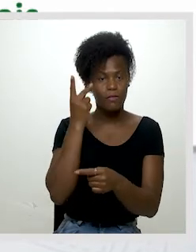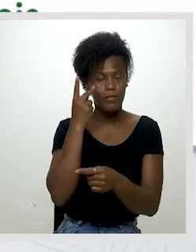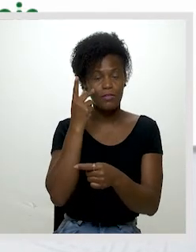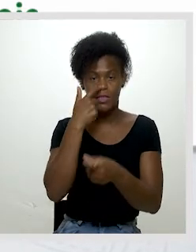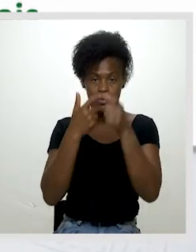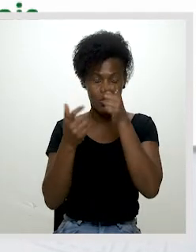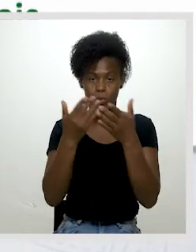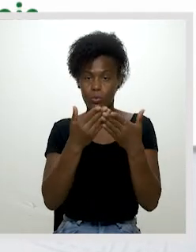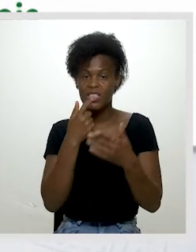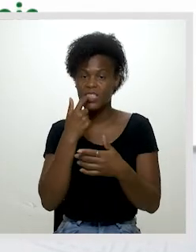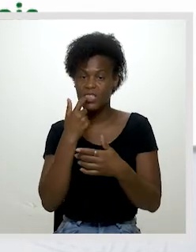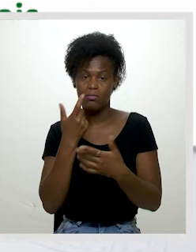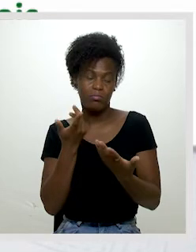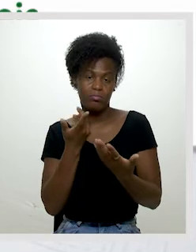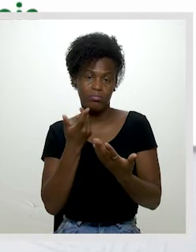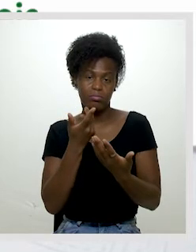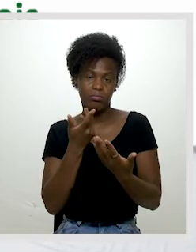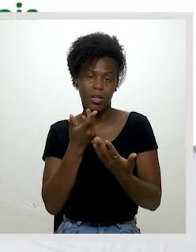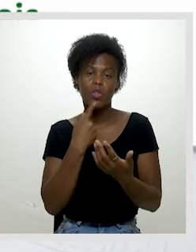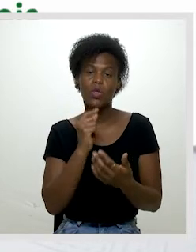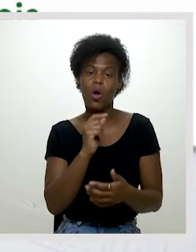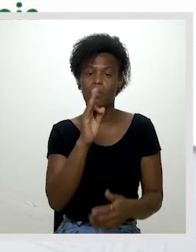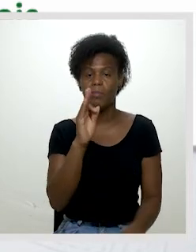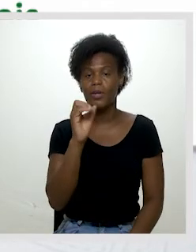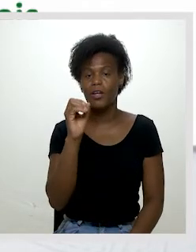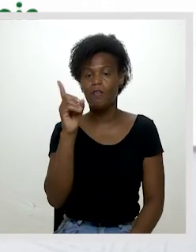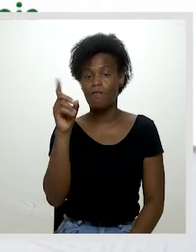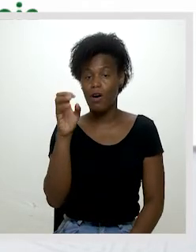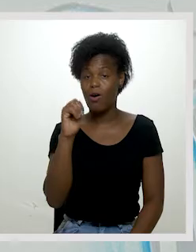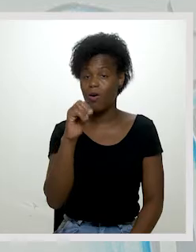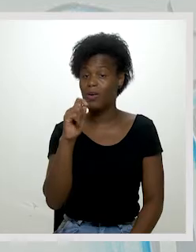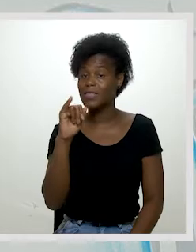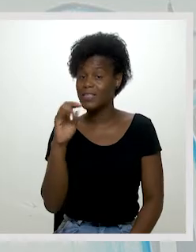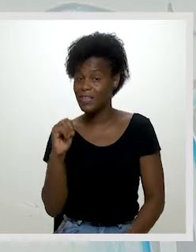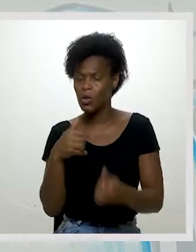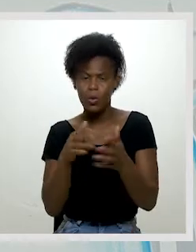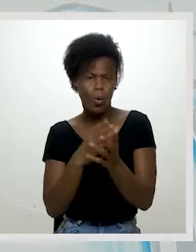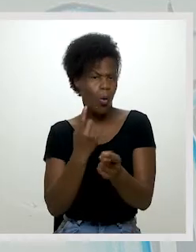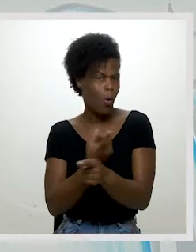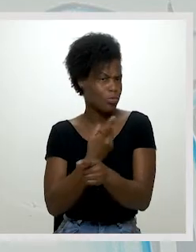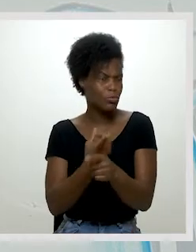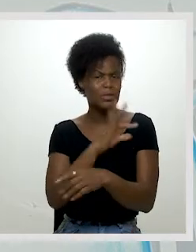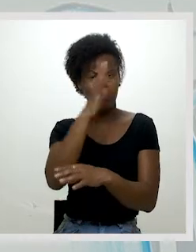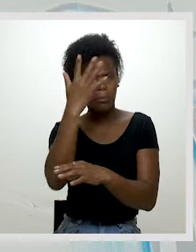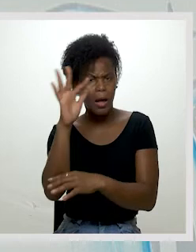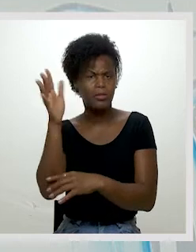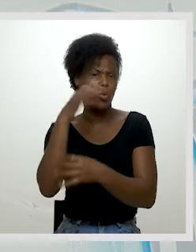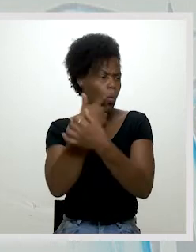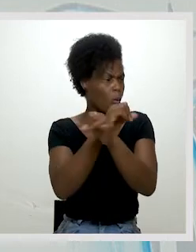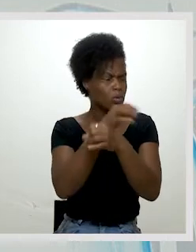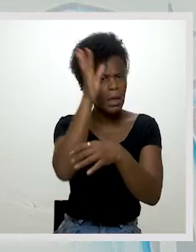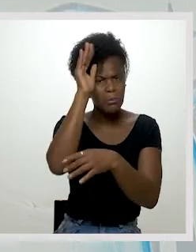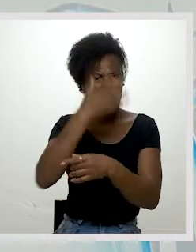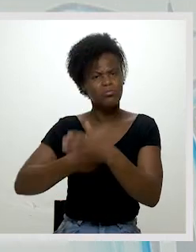geólogos estudam chamam-se fósseis. Já perceber? Então, fósseis são todos os restos de seres vivos que